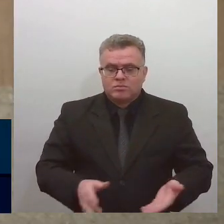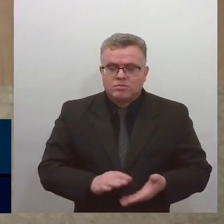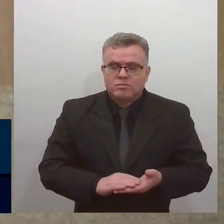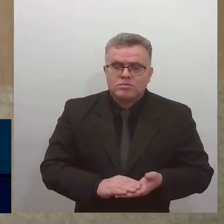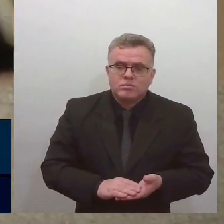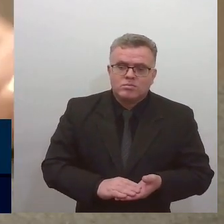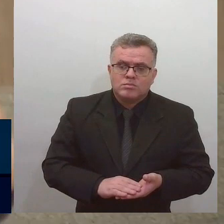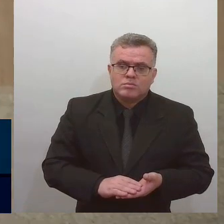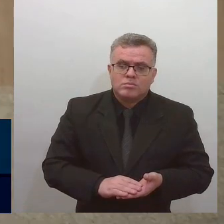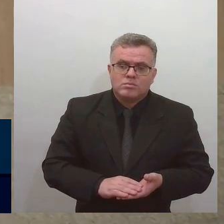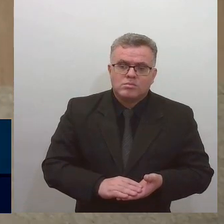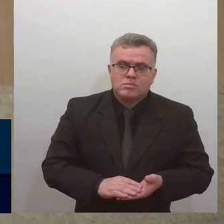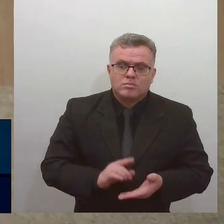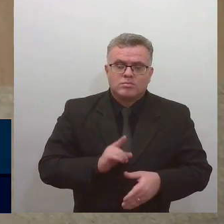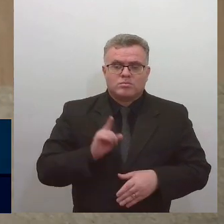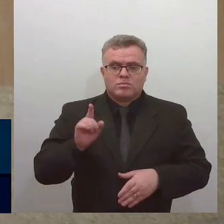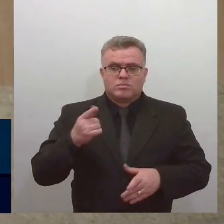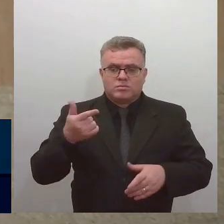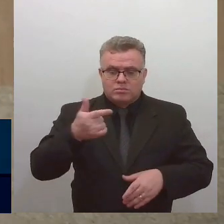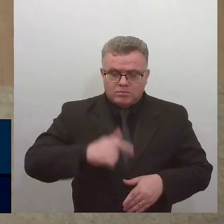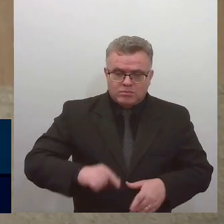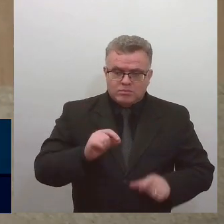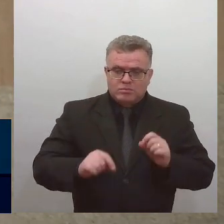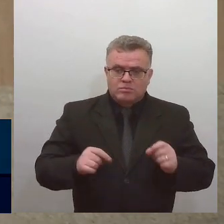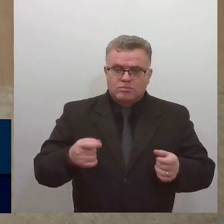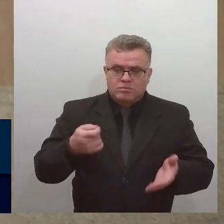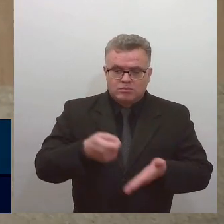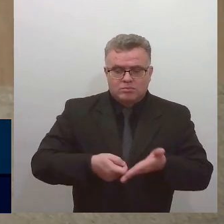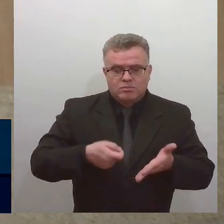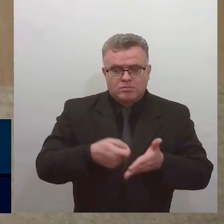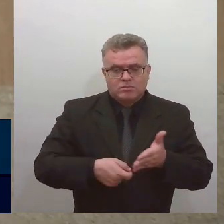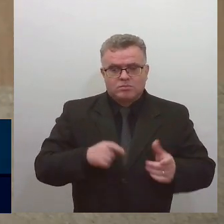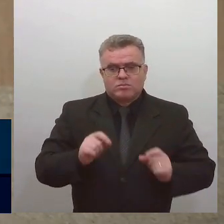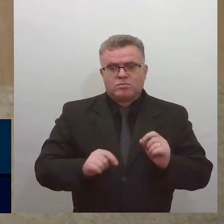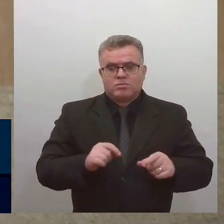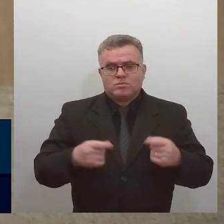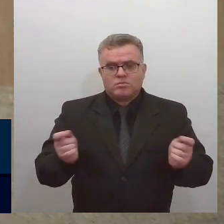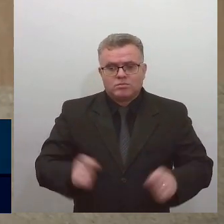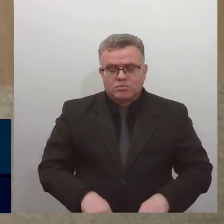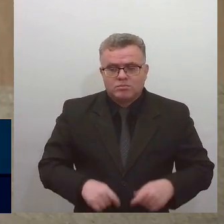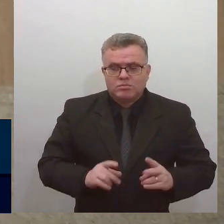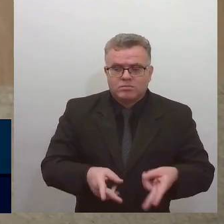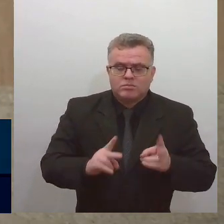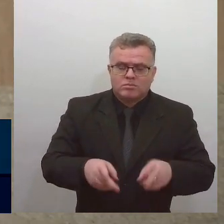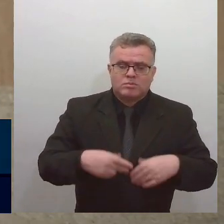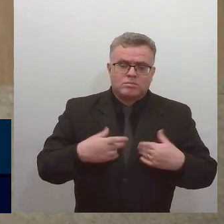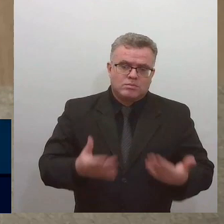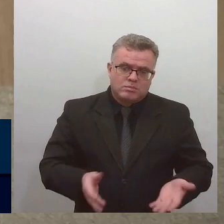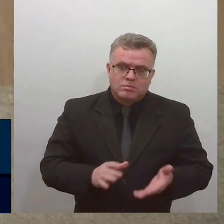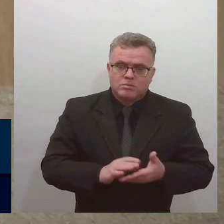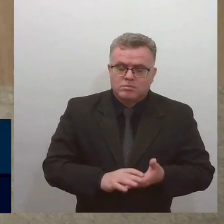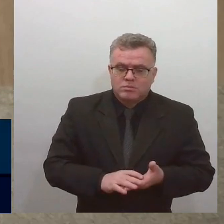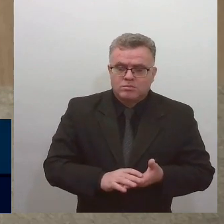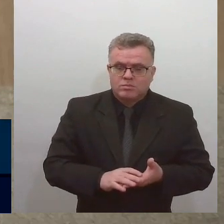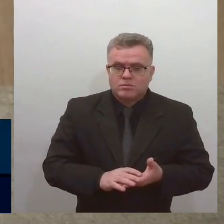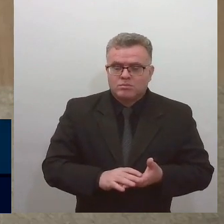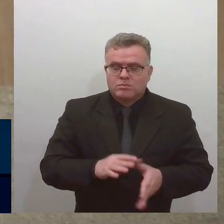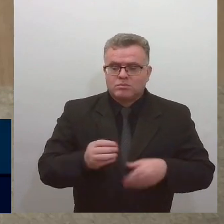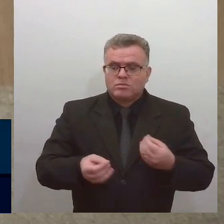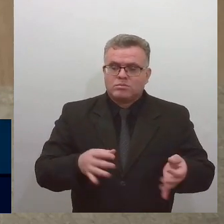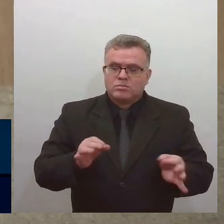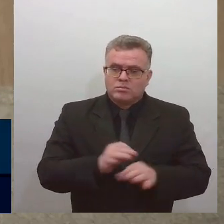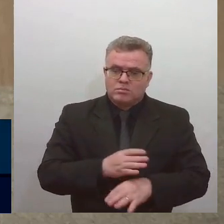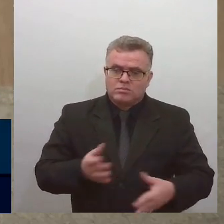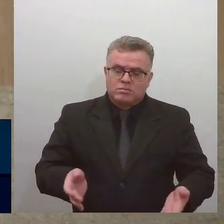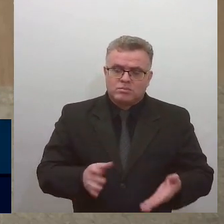cima mais uma vez vem me cobrar ah Tá bom tô lembrando aqui viu e o senhor mais uma vez me cobrando e eu preciso fazer or boa para